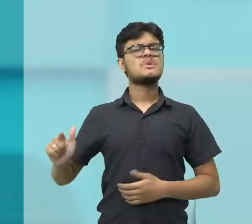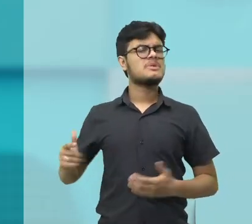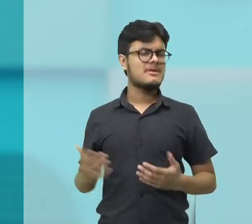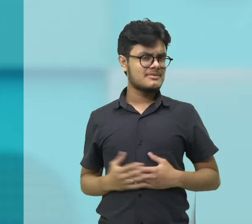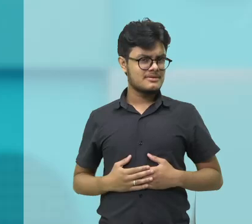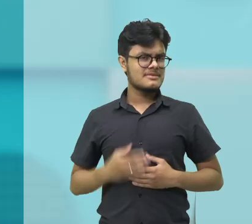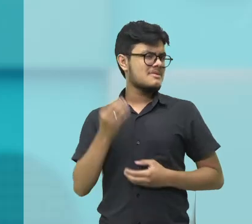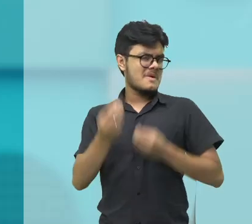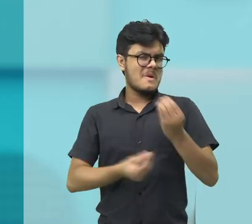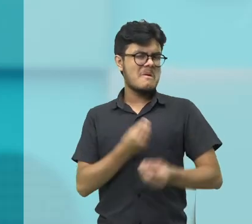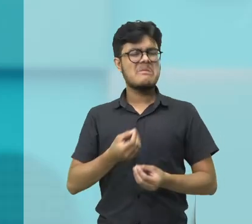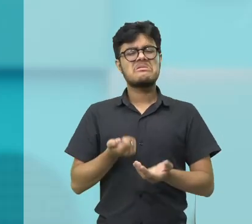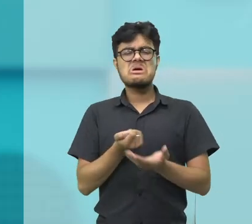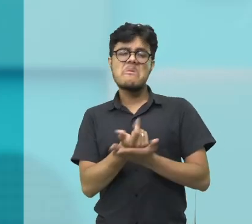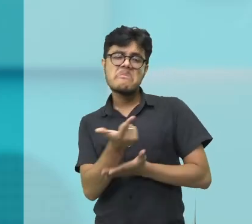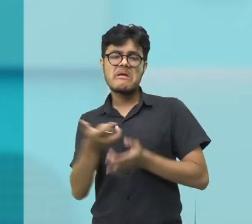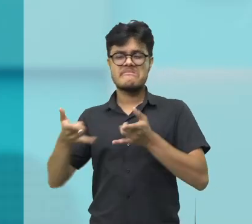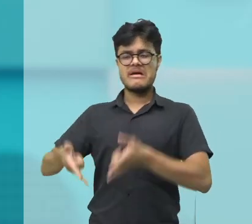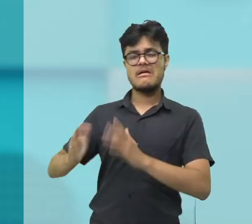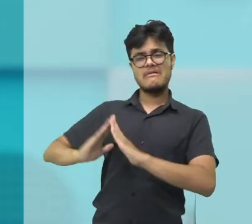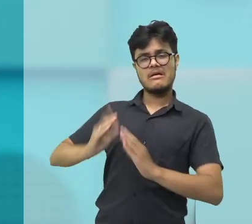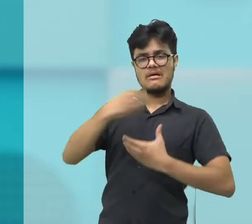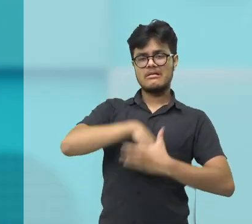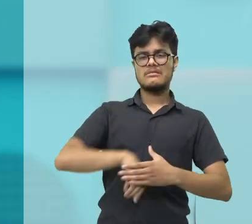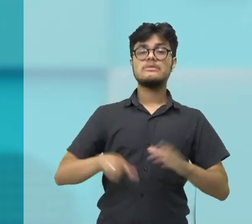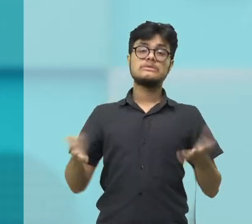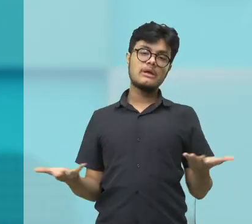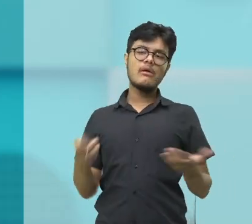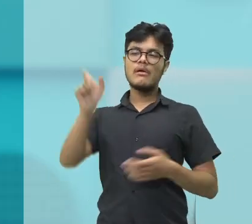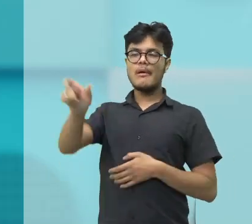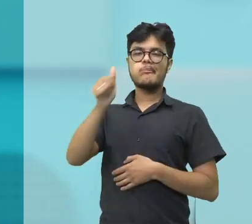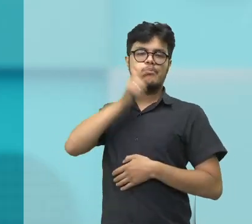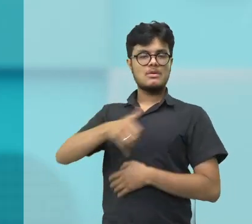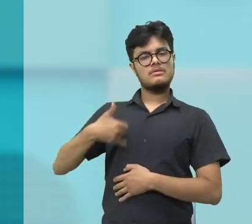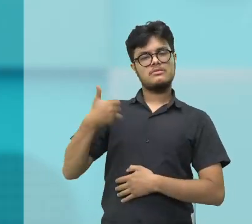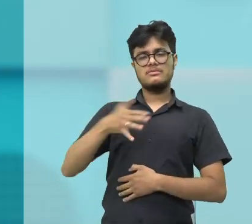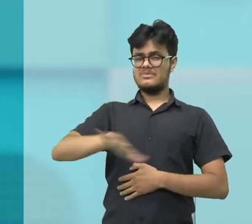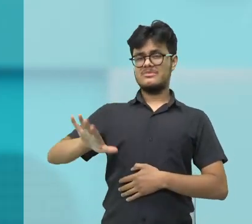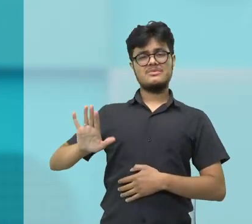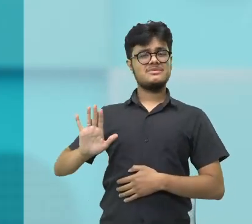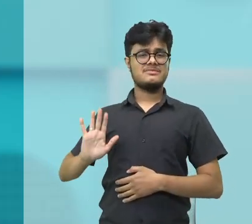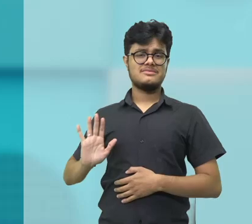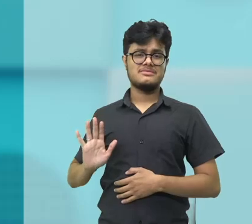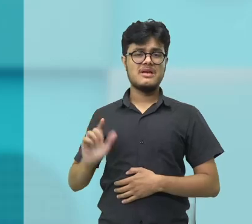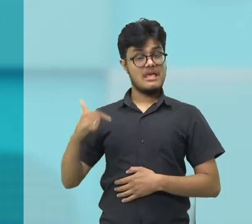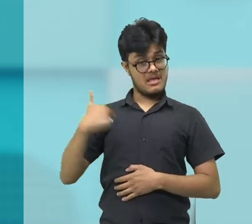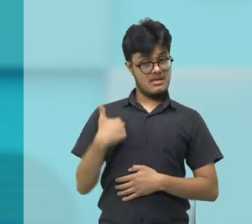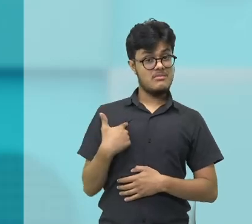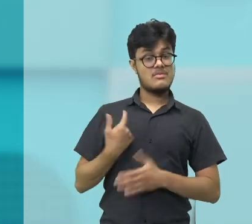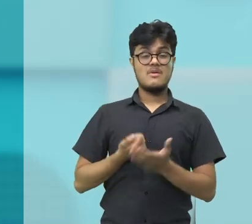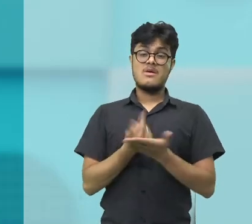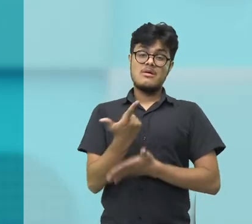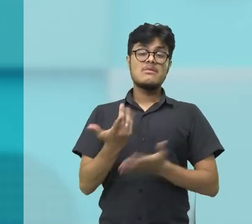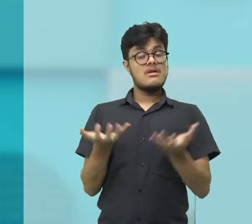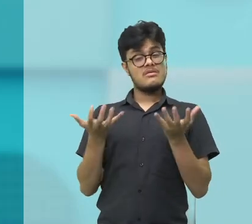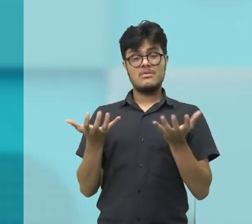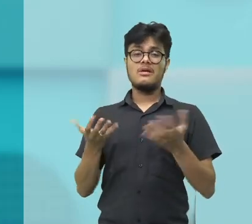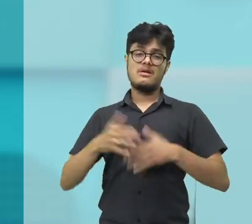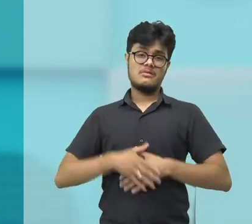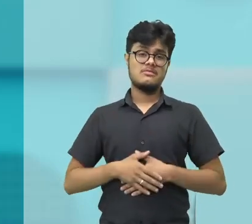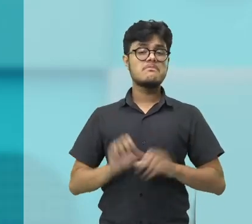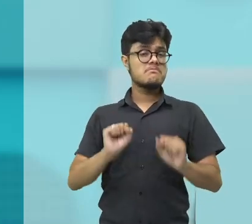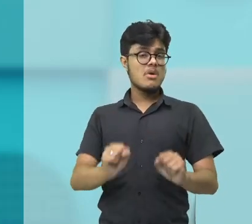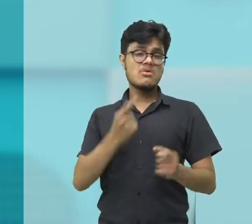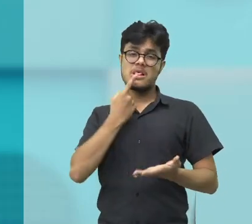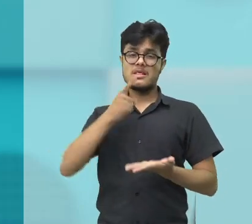só fazendo compras, deitada em casa? Então a Charlotte não gostou e aí ela falou assim, bem, eu como consumidora, eu posso fazer uma carta